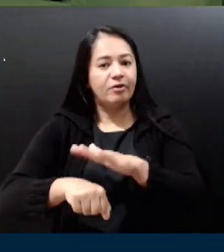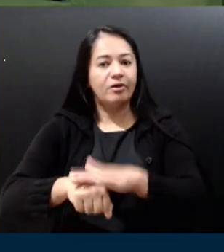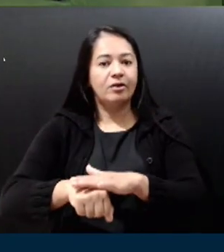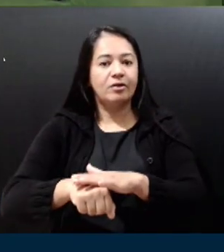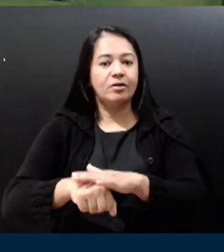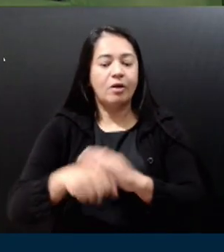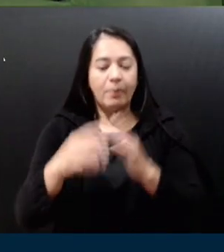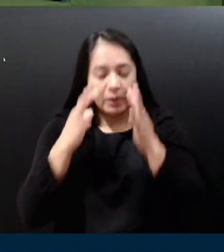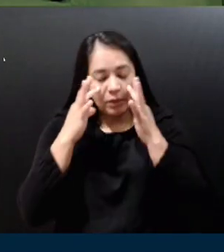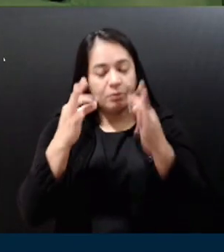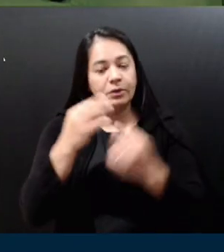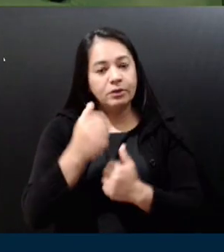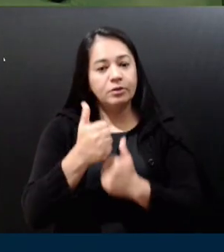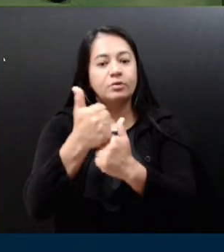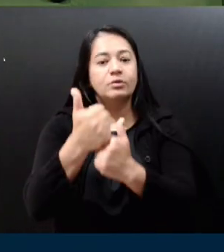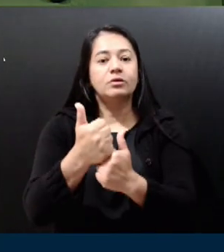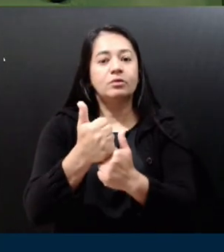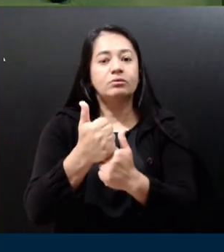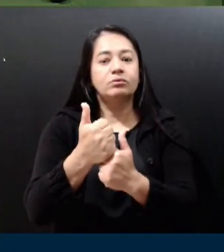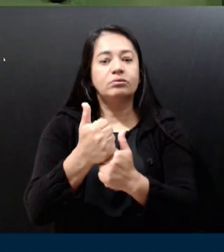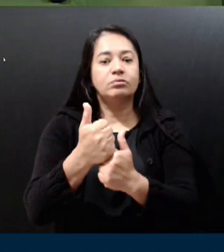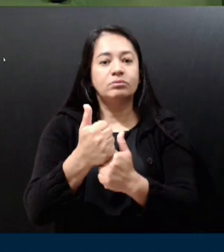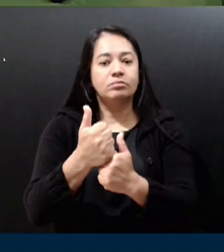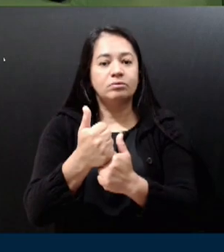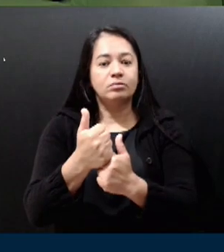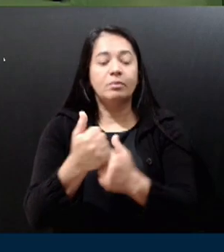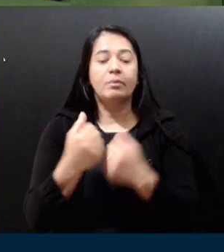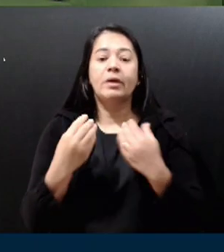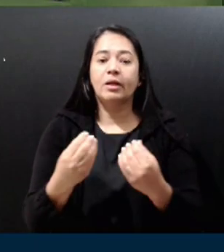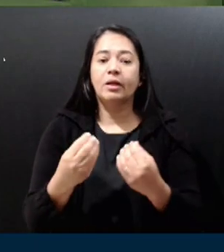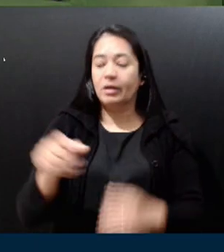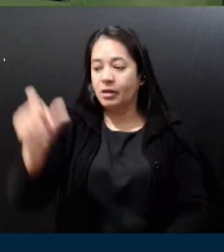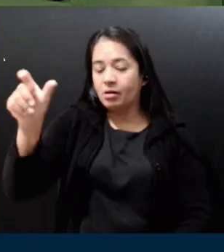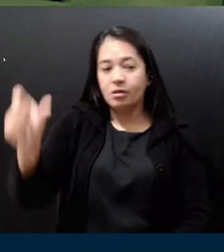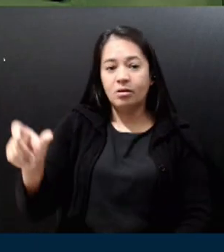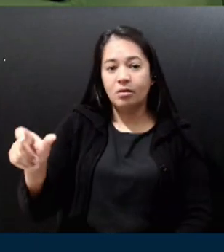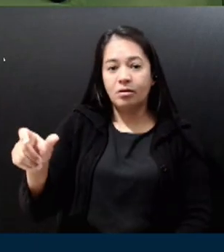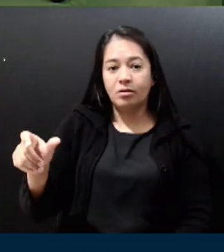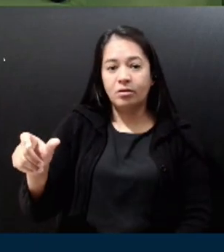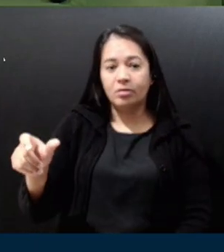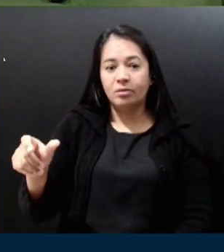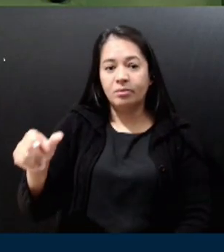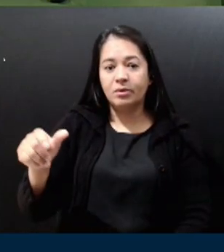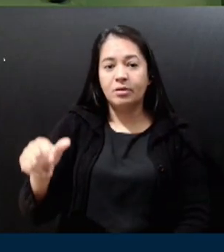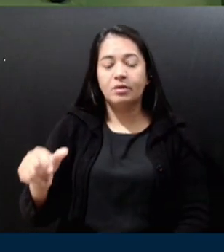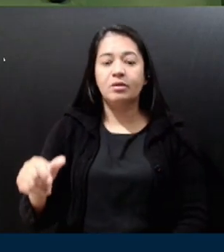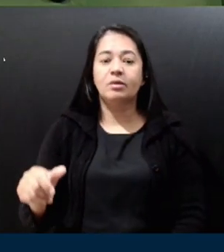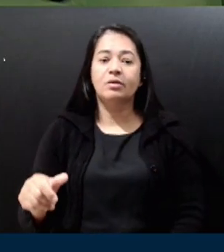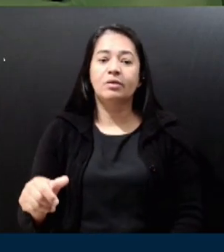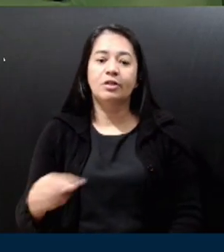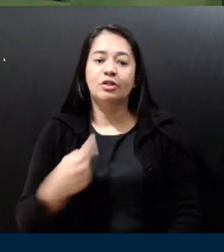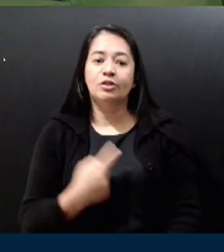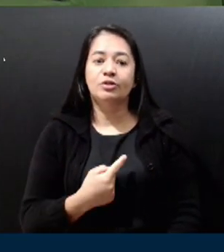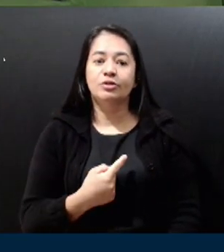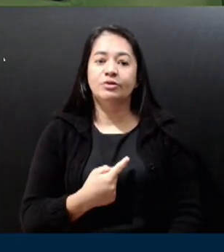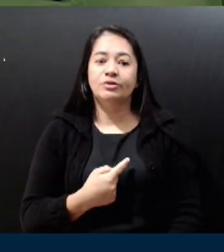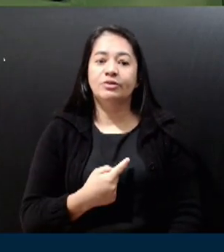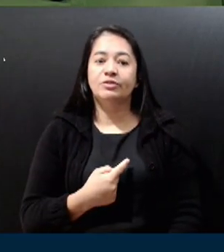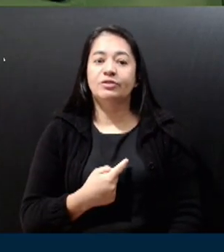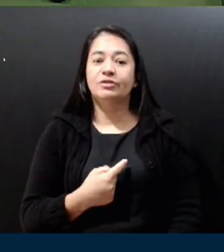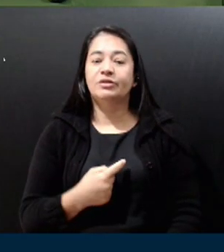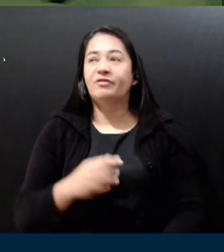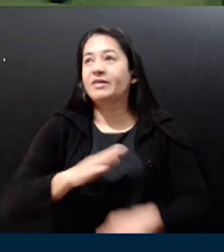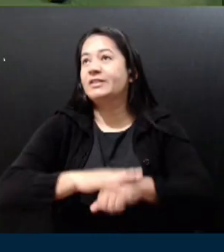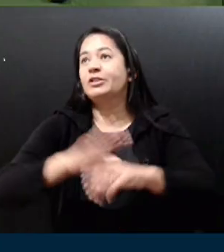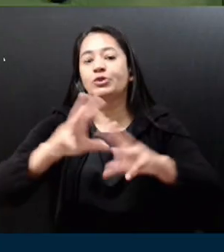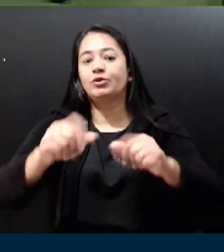indenização, para que a gente não deixe, não é para judicializar tudo, mas a gente tem que entender qual é o